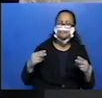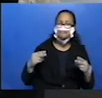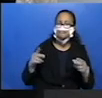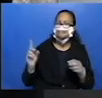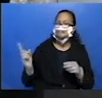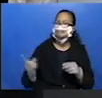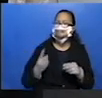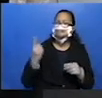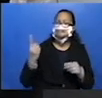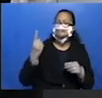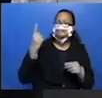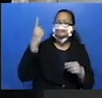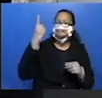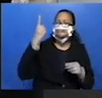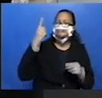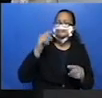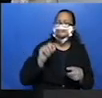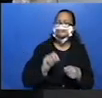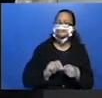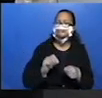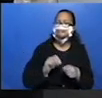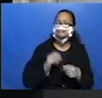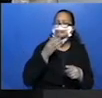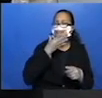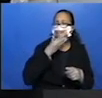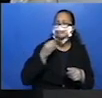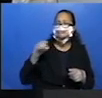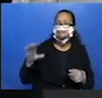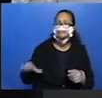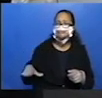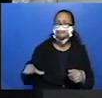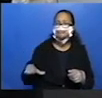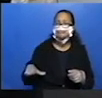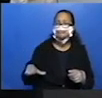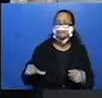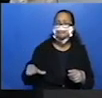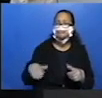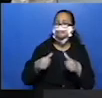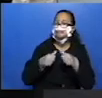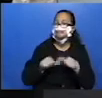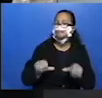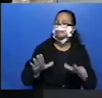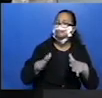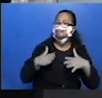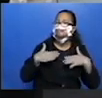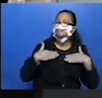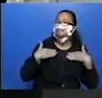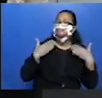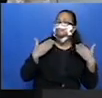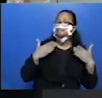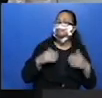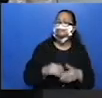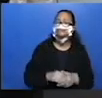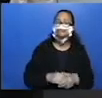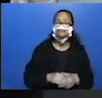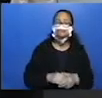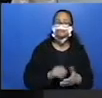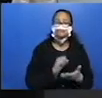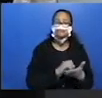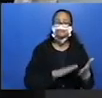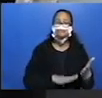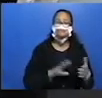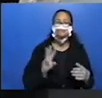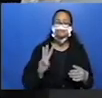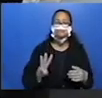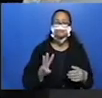grandiosas, o que fez com que o menino ficasse tão admirado, tá? Terceiro, releia